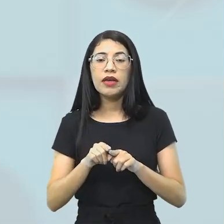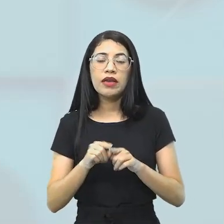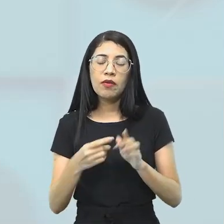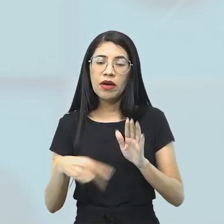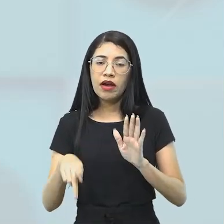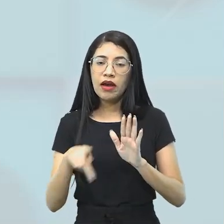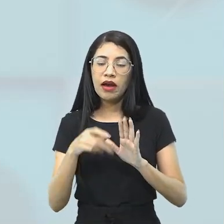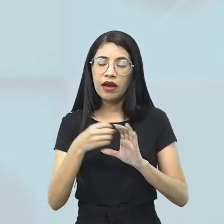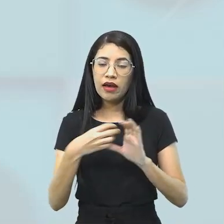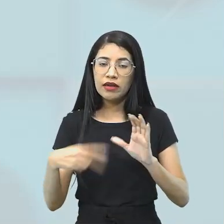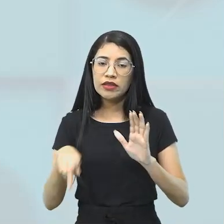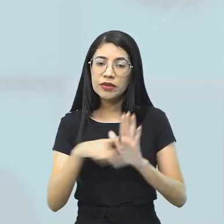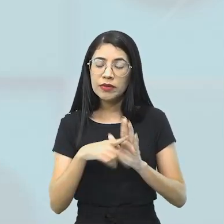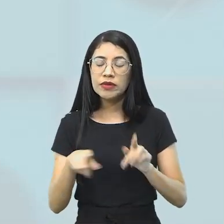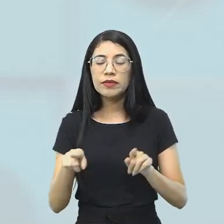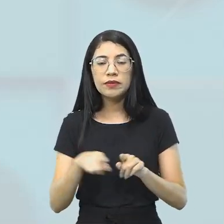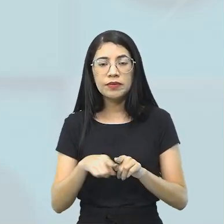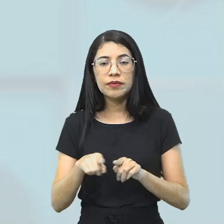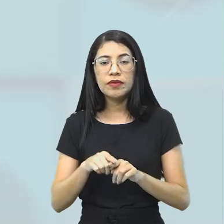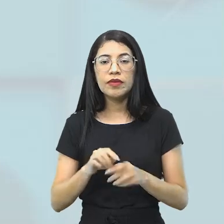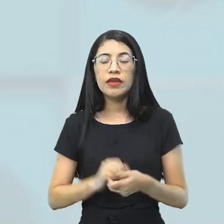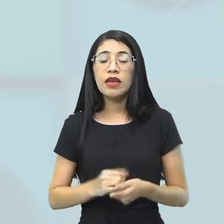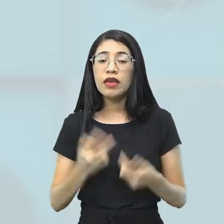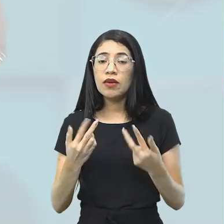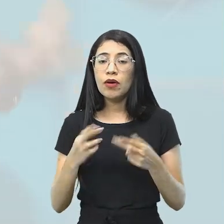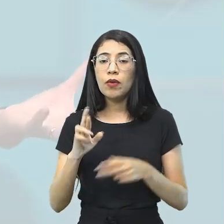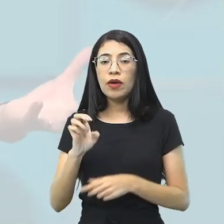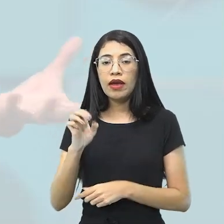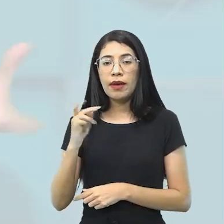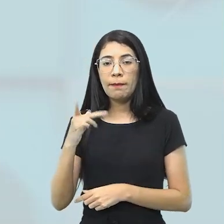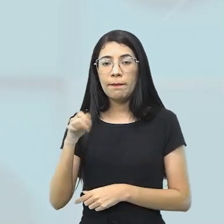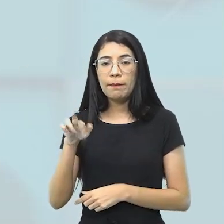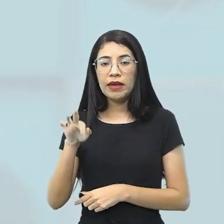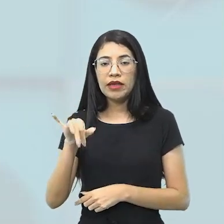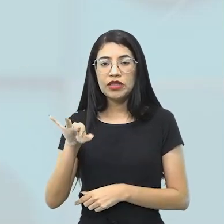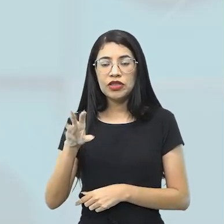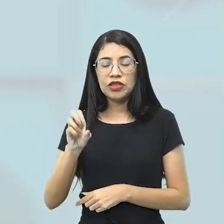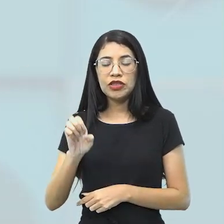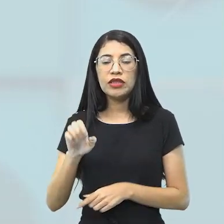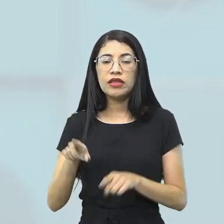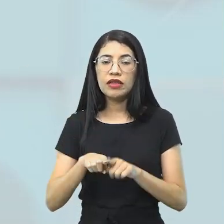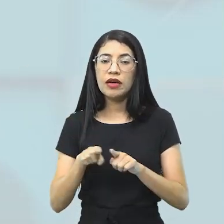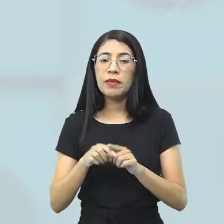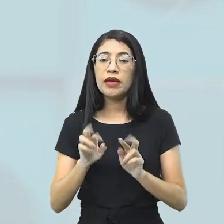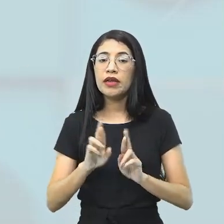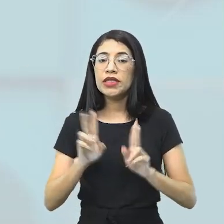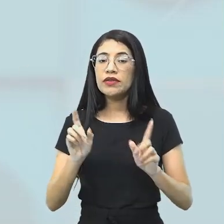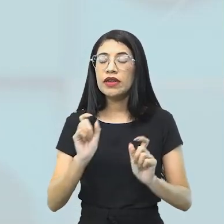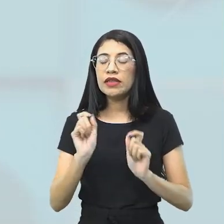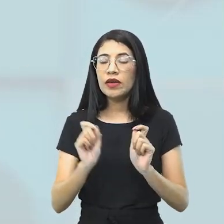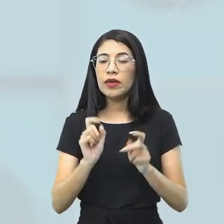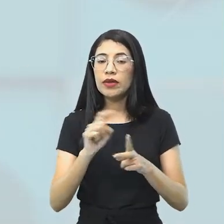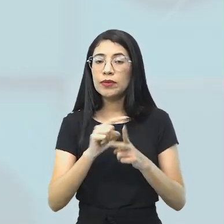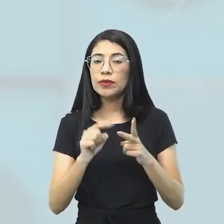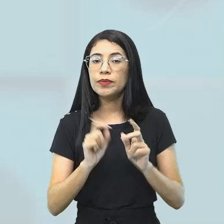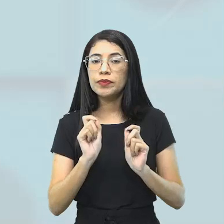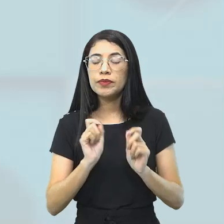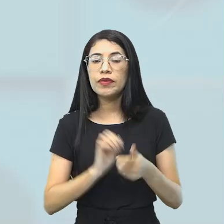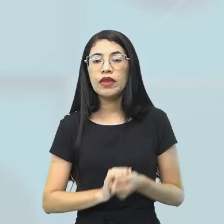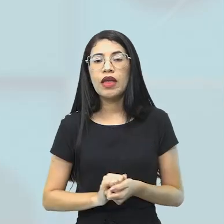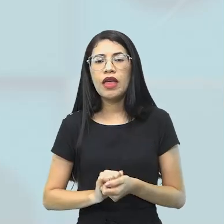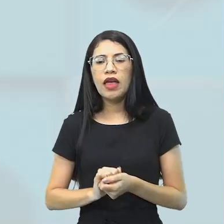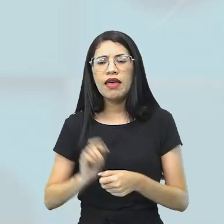uma característica dele, assim como o repentista, né? A diferença que a gente viu é que o repentista é algo